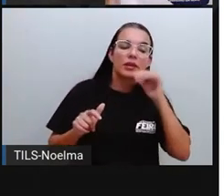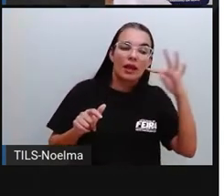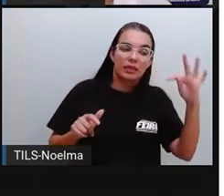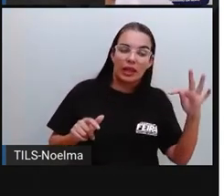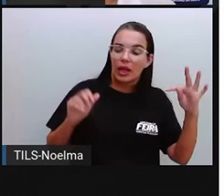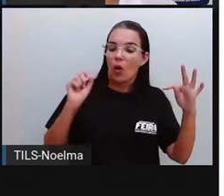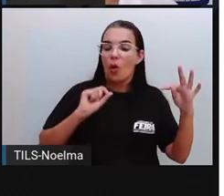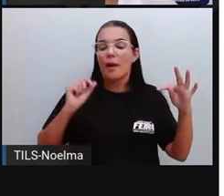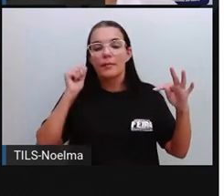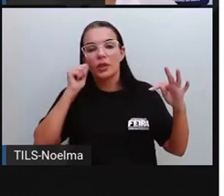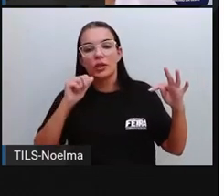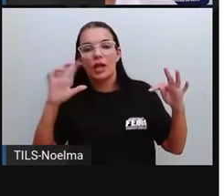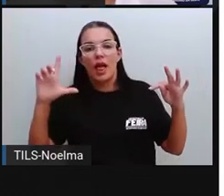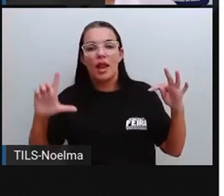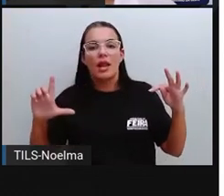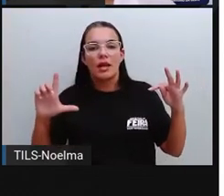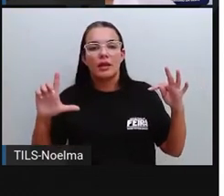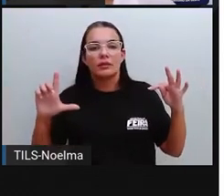ou foi Larissa?